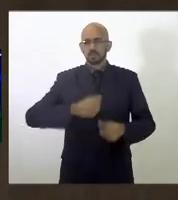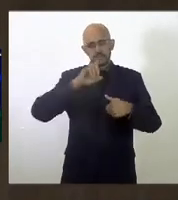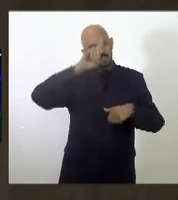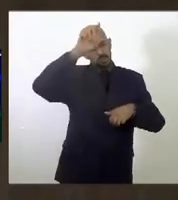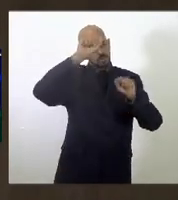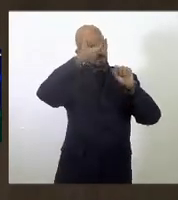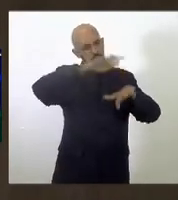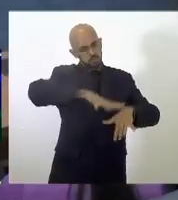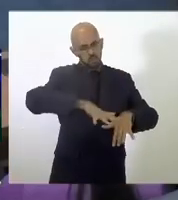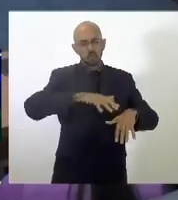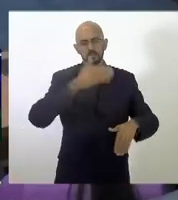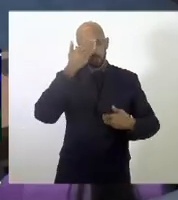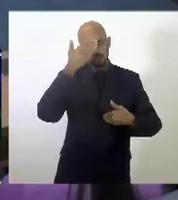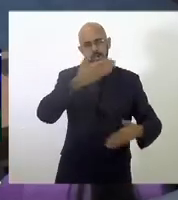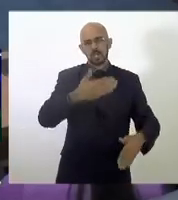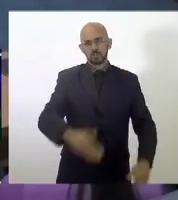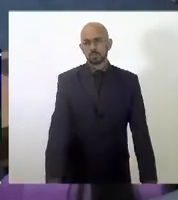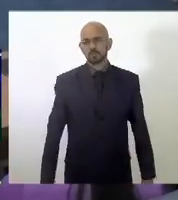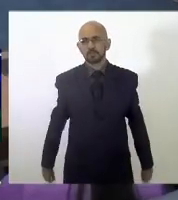todos.